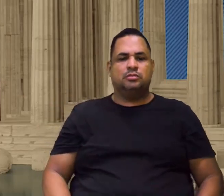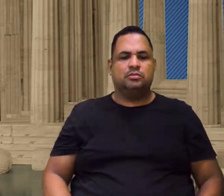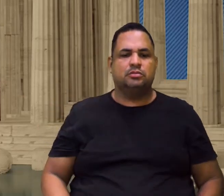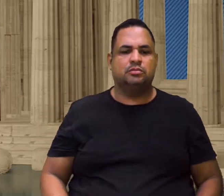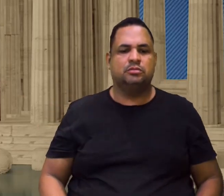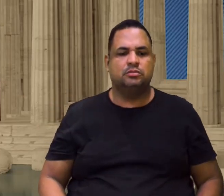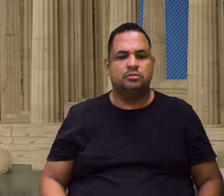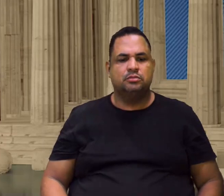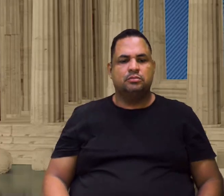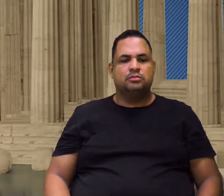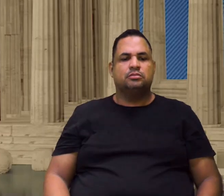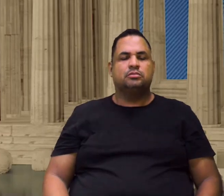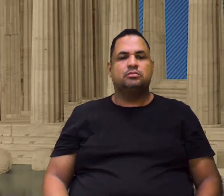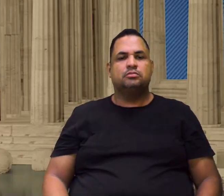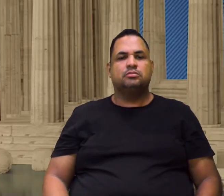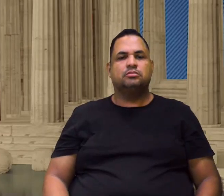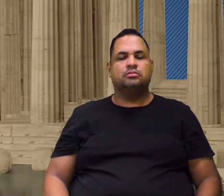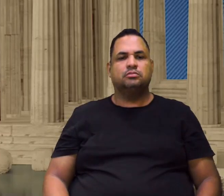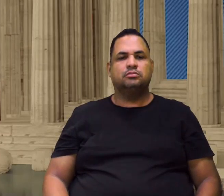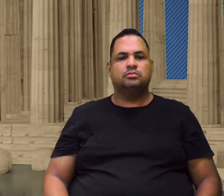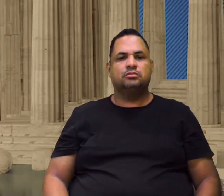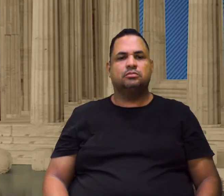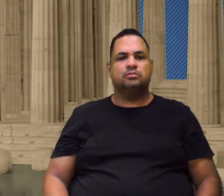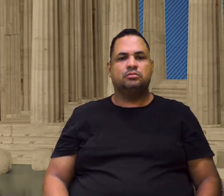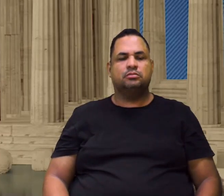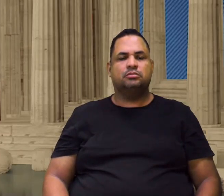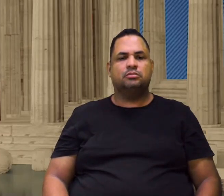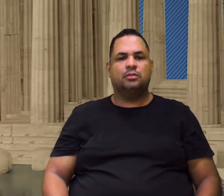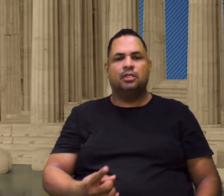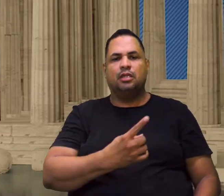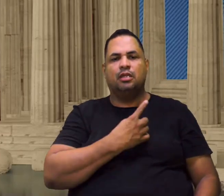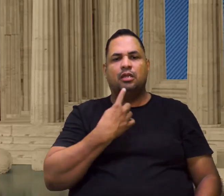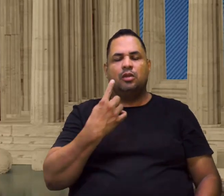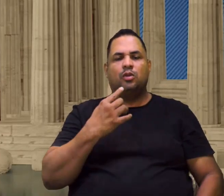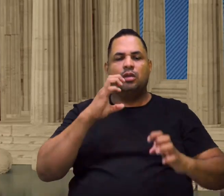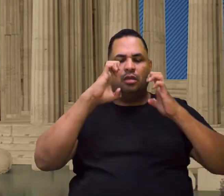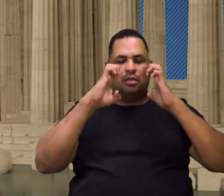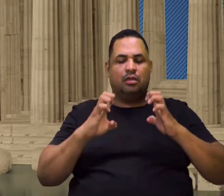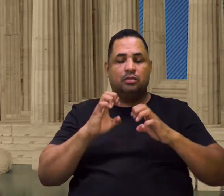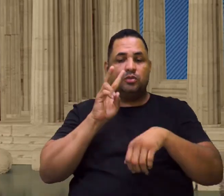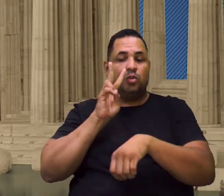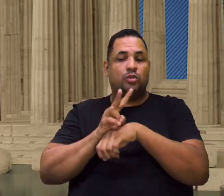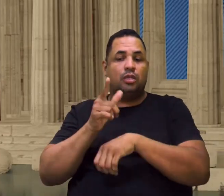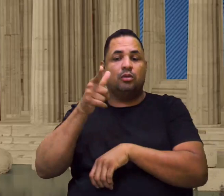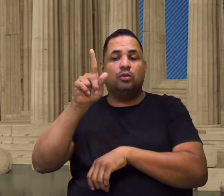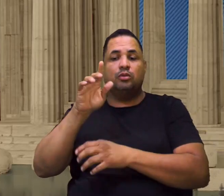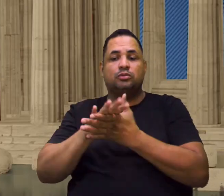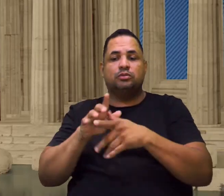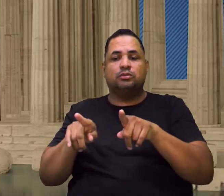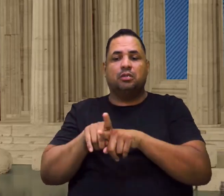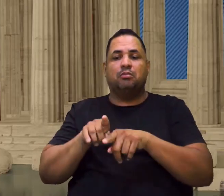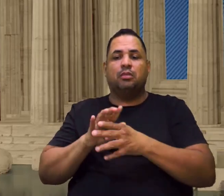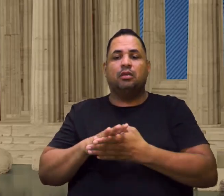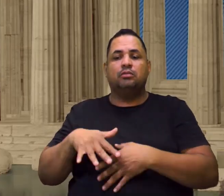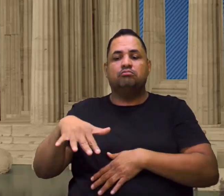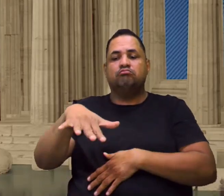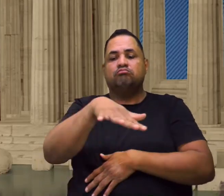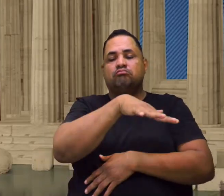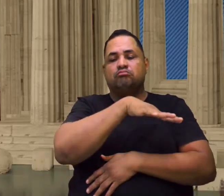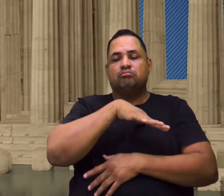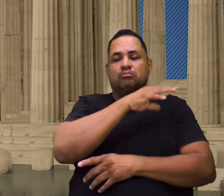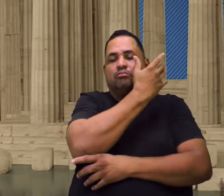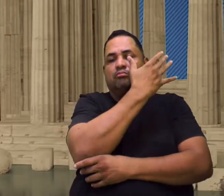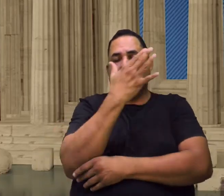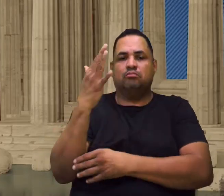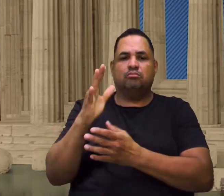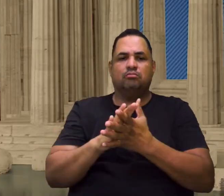com o outro, que se evite violência. E aqui a ética do cuidado com o outro e o meu ambiente em volta. Veja só a relação